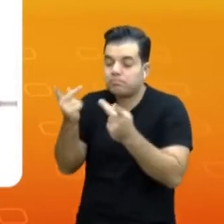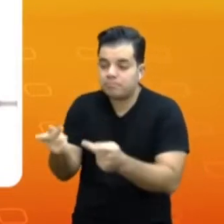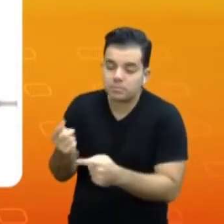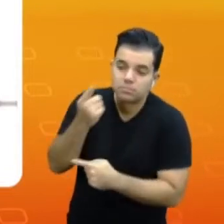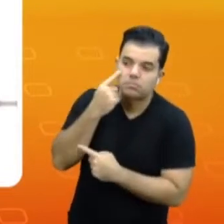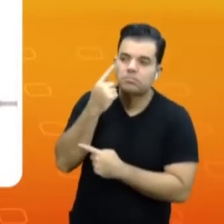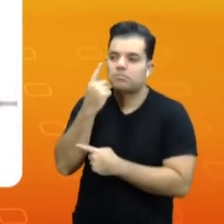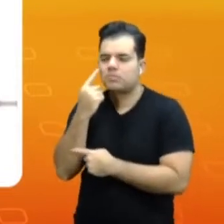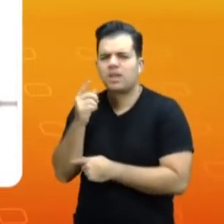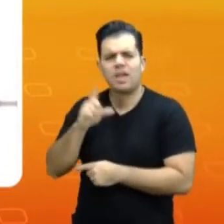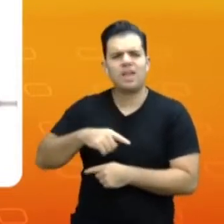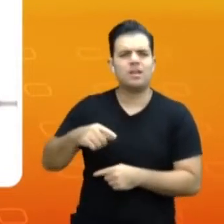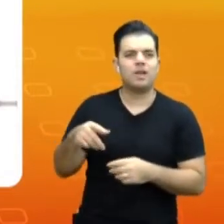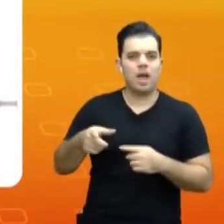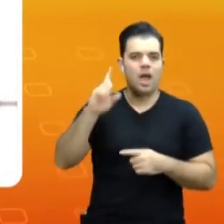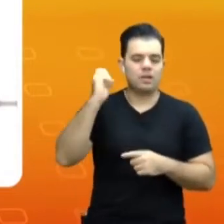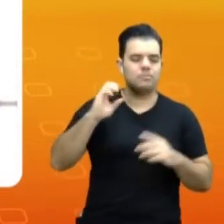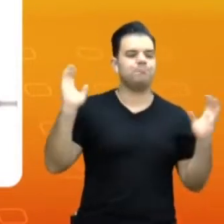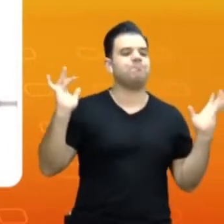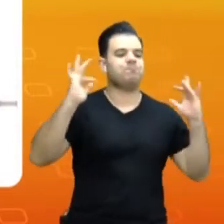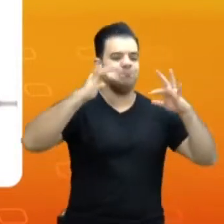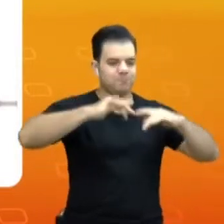eram reuniões presenciais,